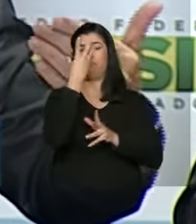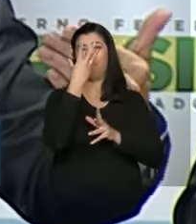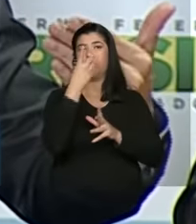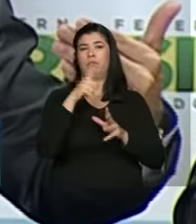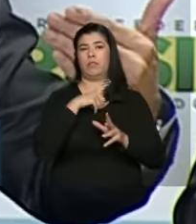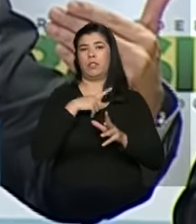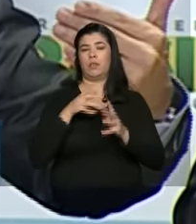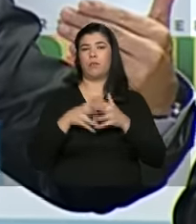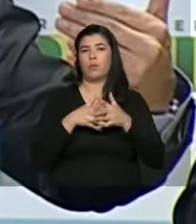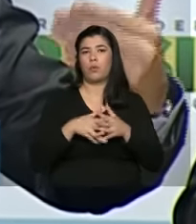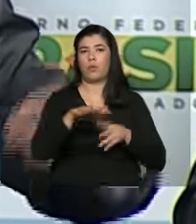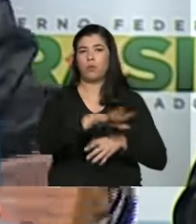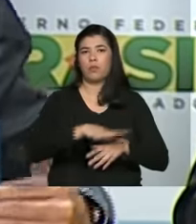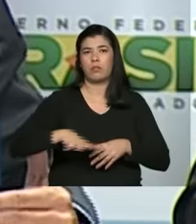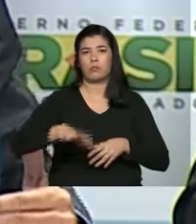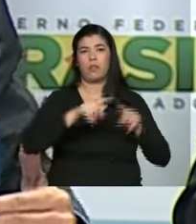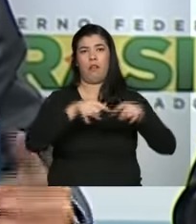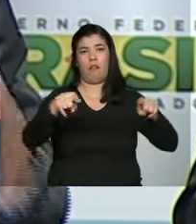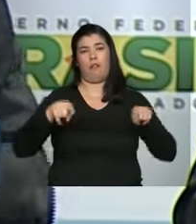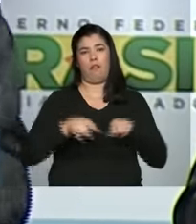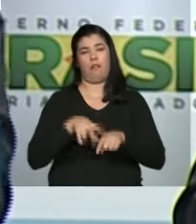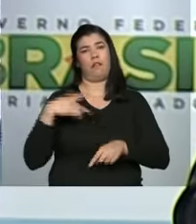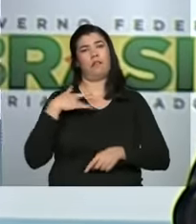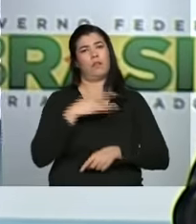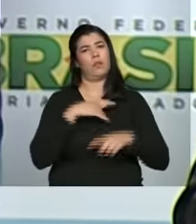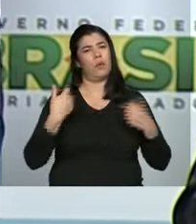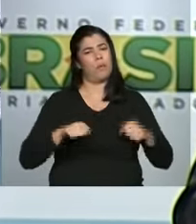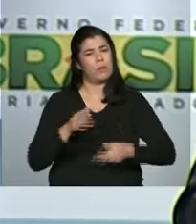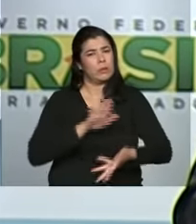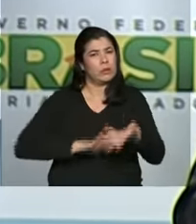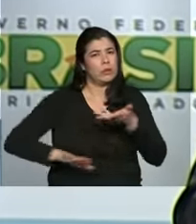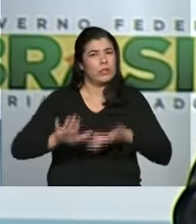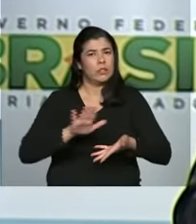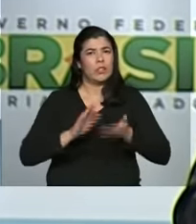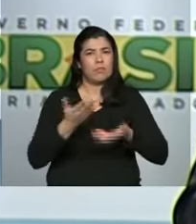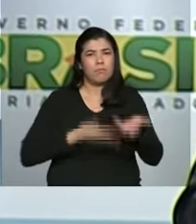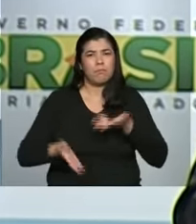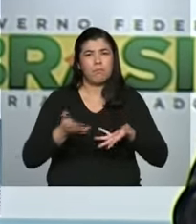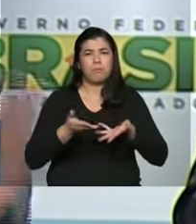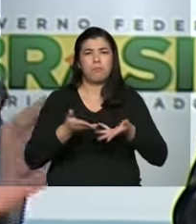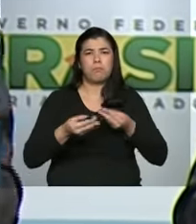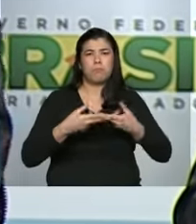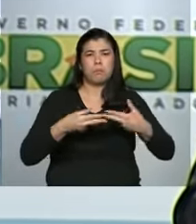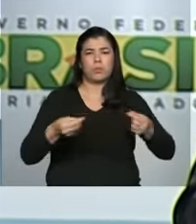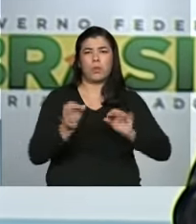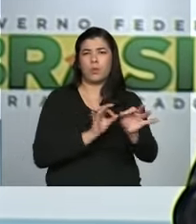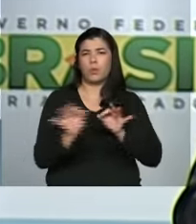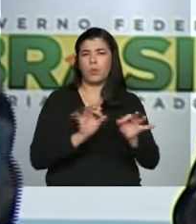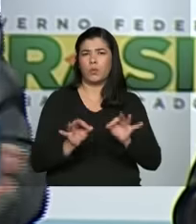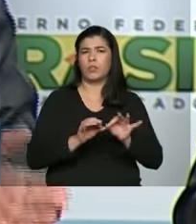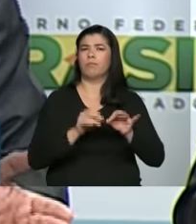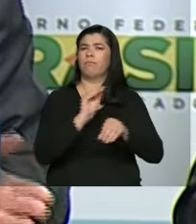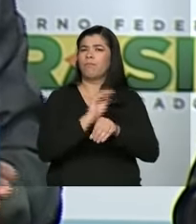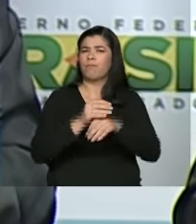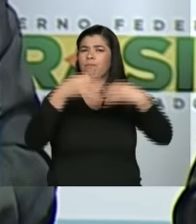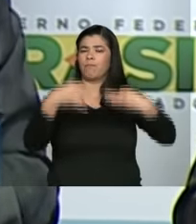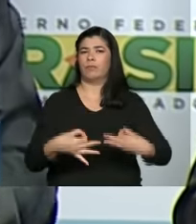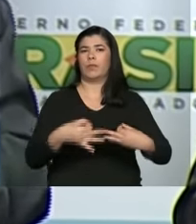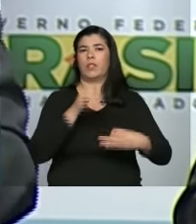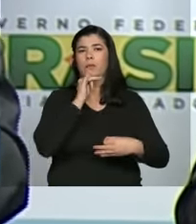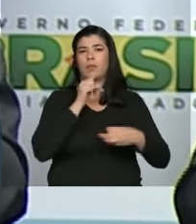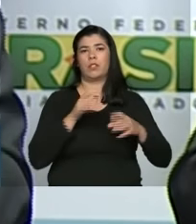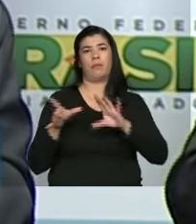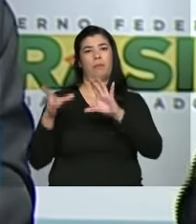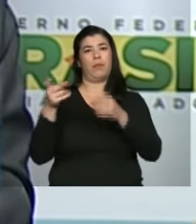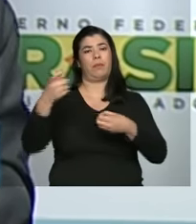do nosso complexo industrial de saúde poder atender então nós temos que ter muito zelo por isso que este trabalho Fazenda